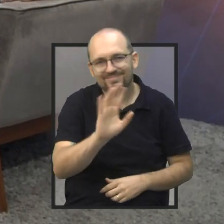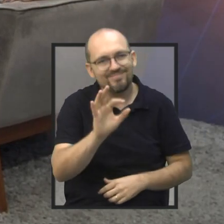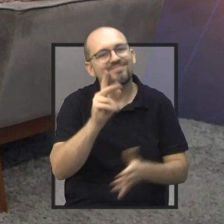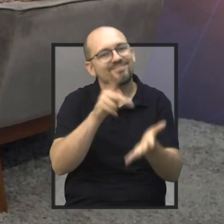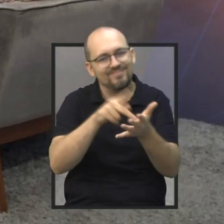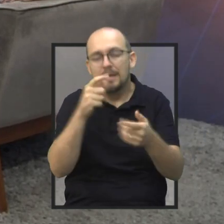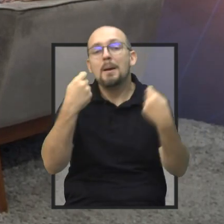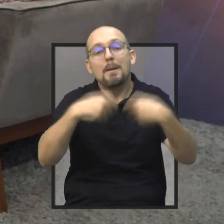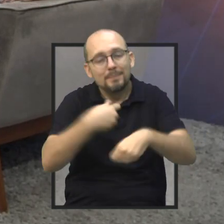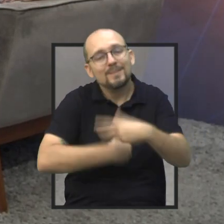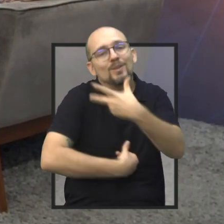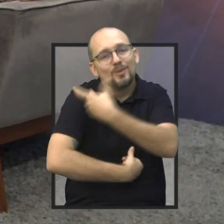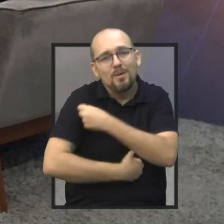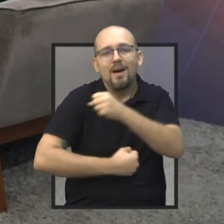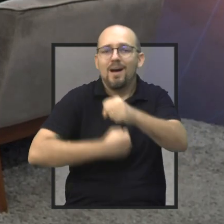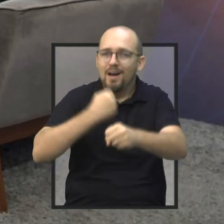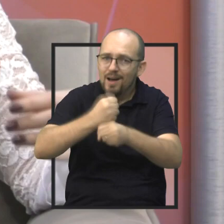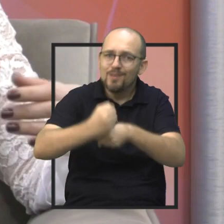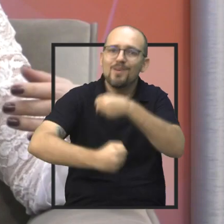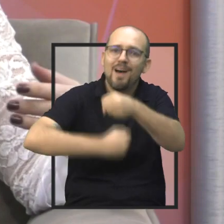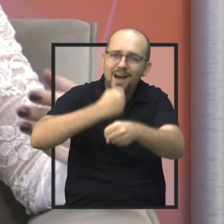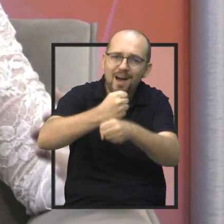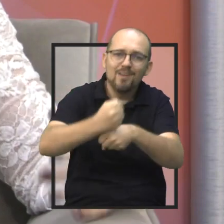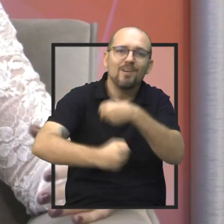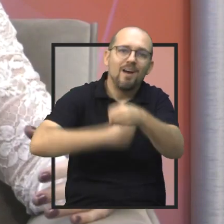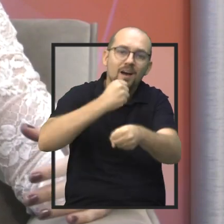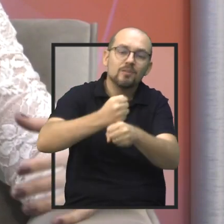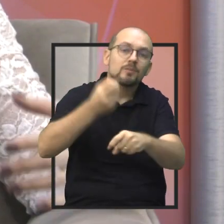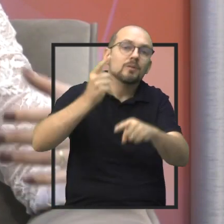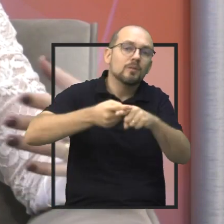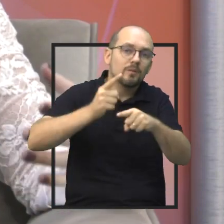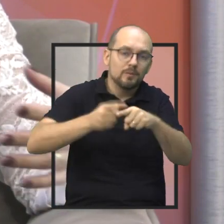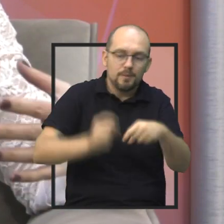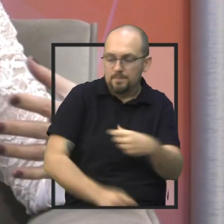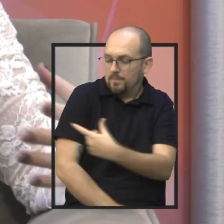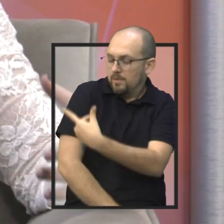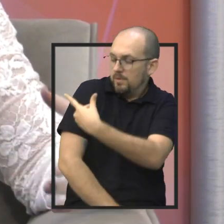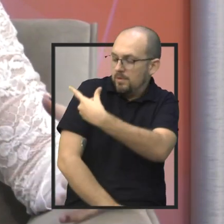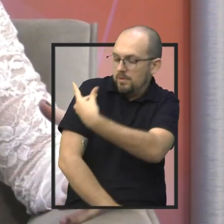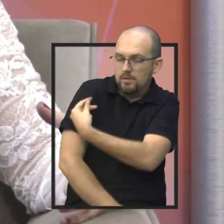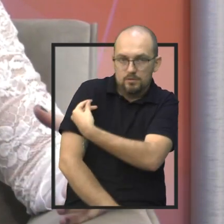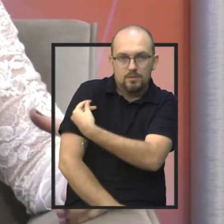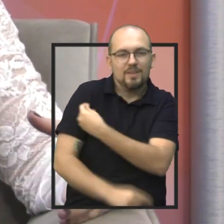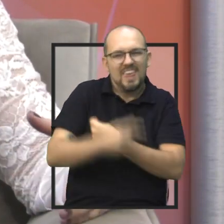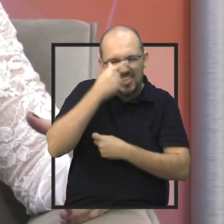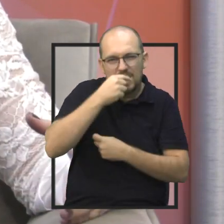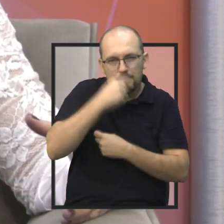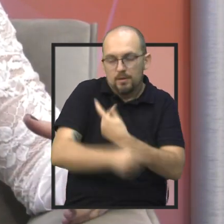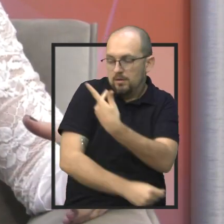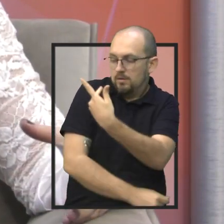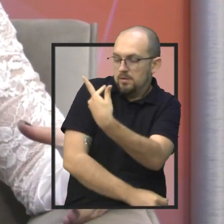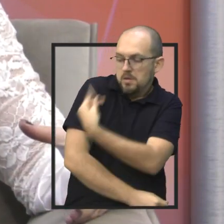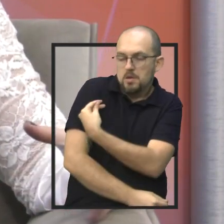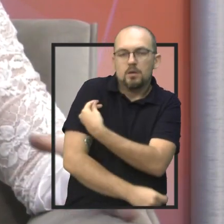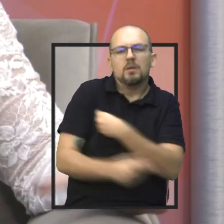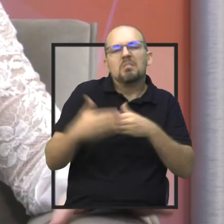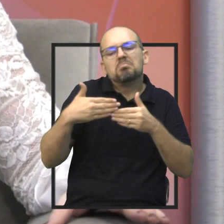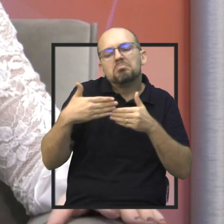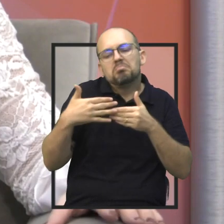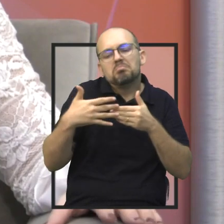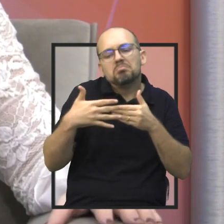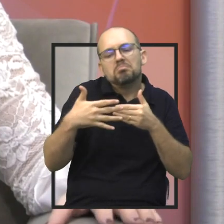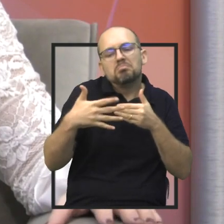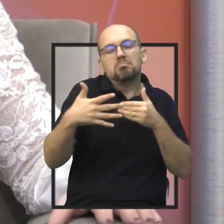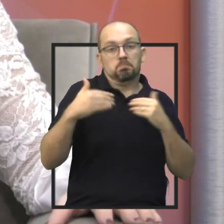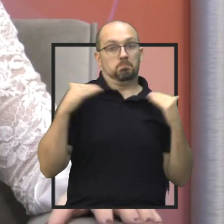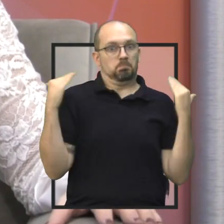quê? Nosso sistema imunológico, a vacina contra a gripe, ela tem um tempo que ela acaba protegendo a gente. Depois de um